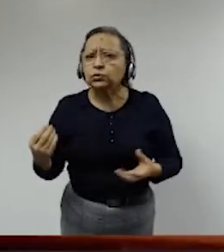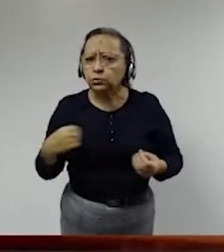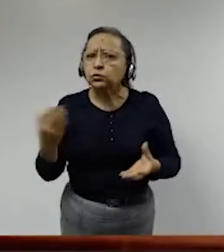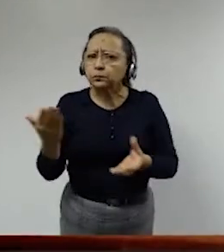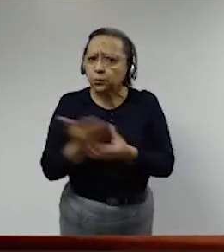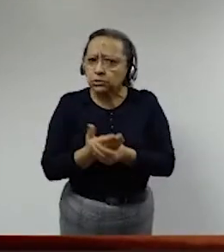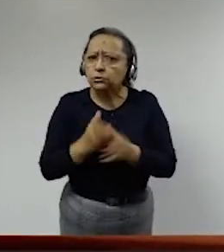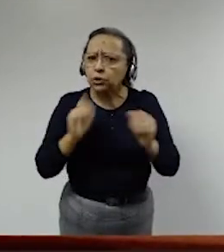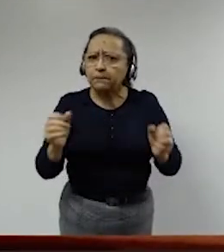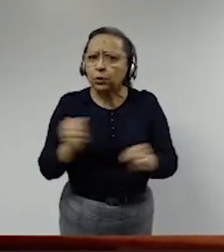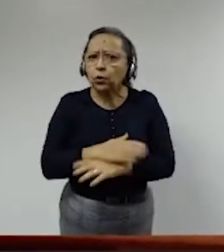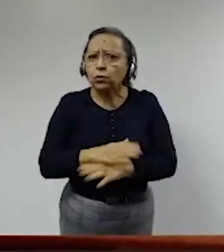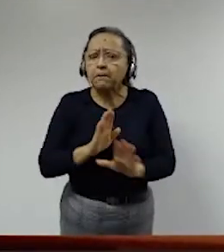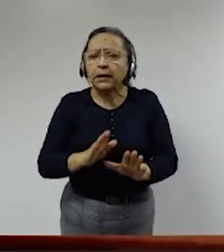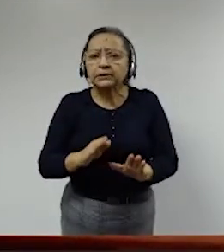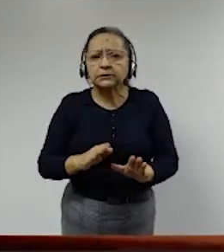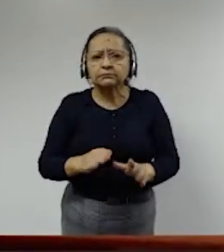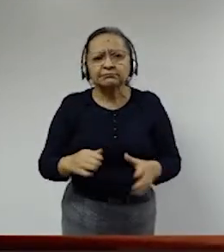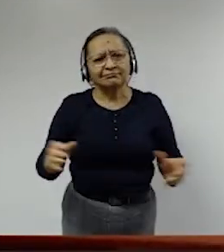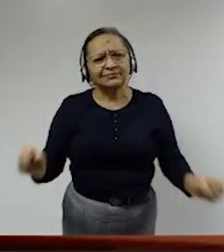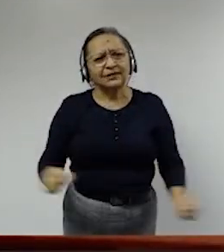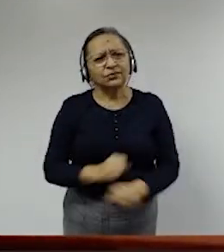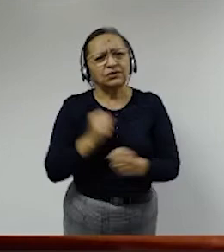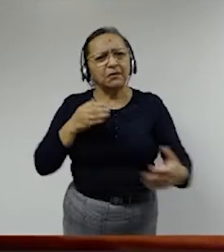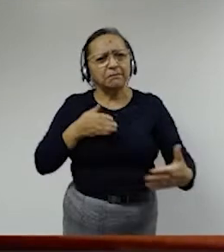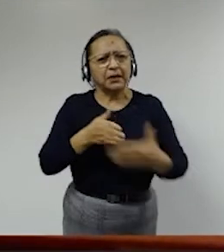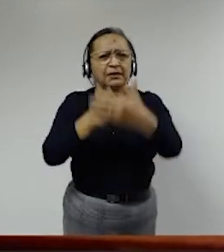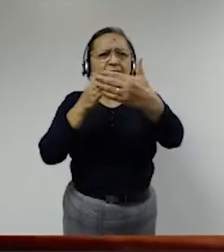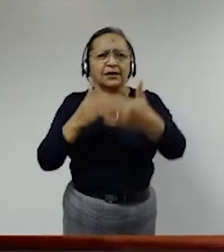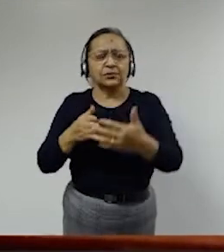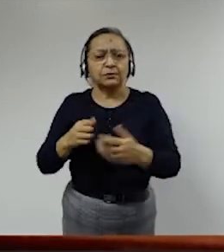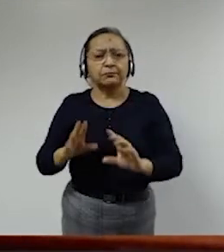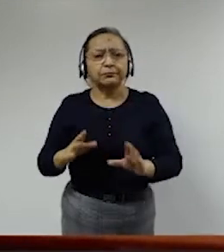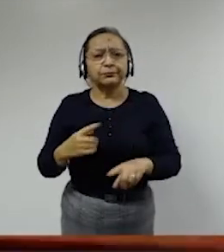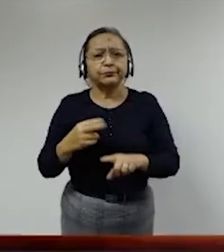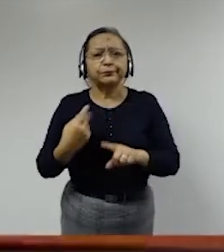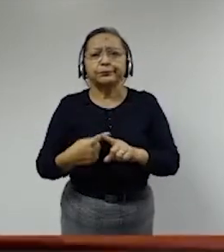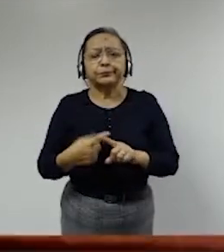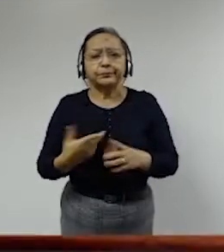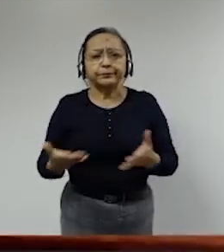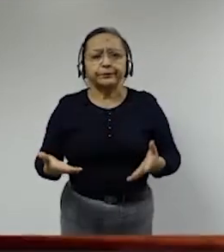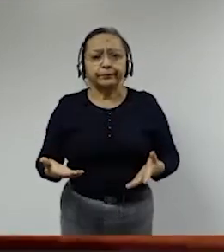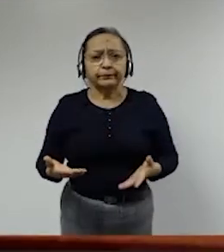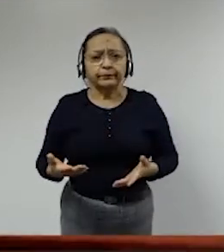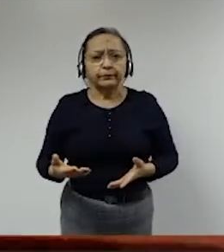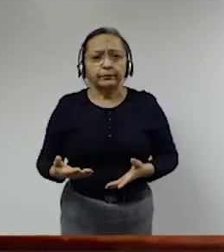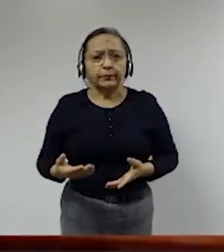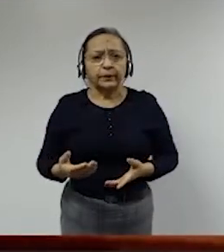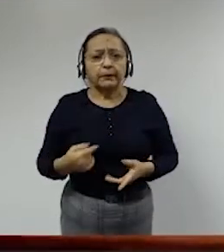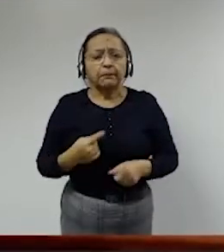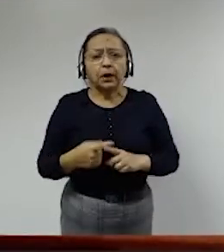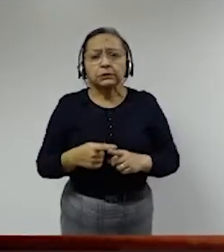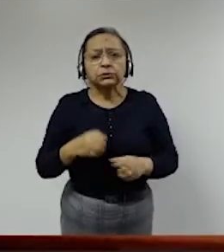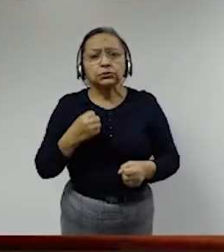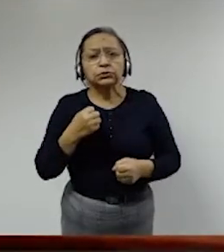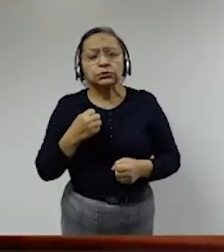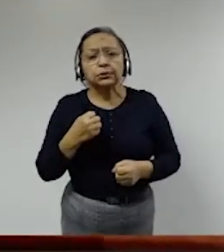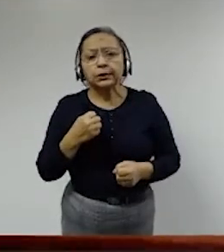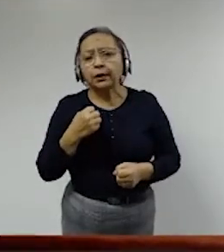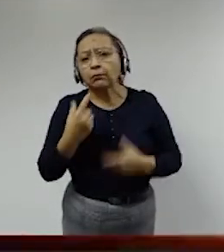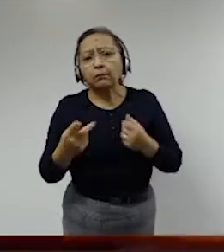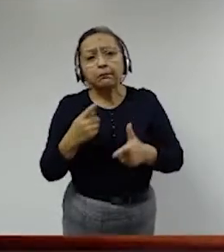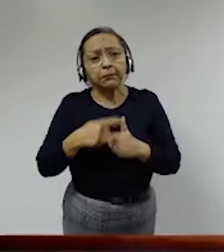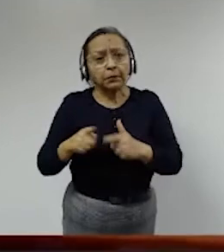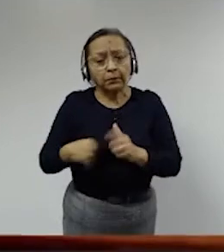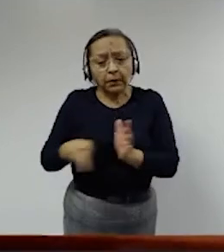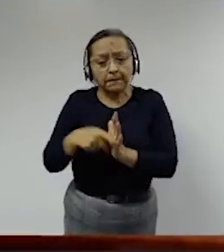ser impactados por força, né, de uma eventual problema com a